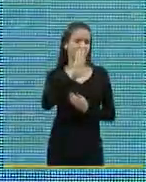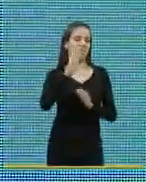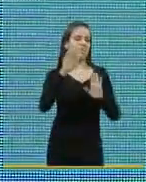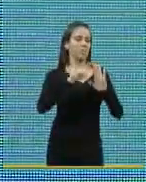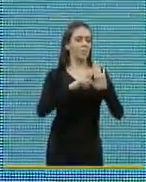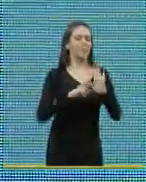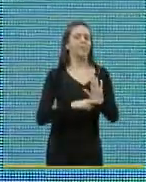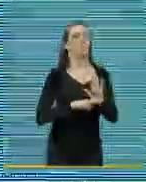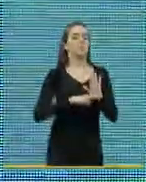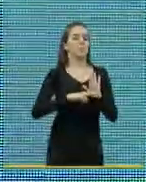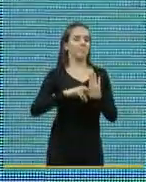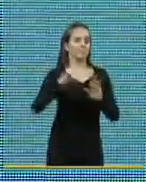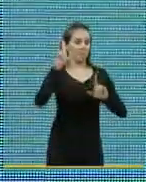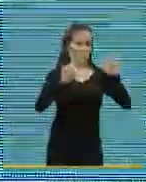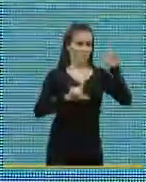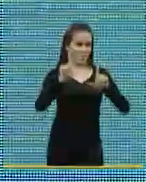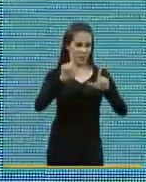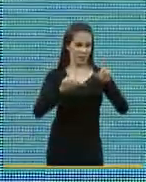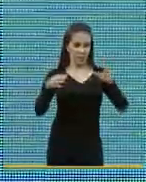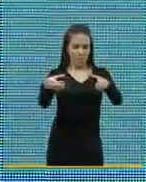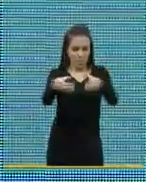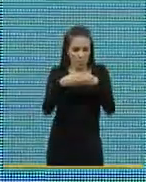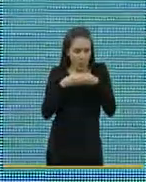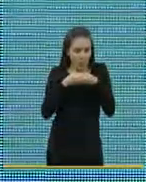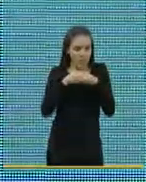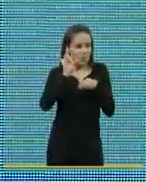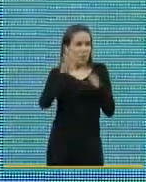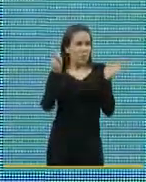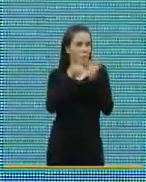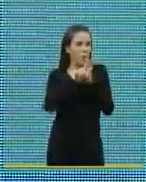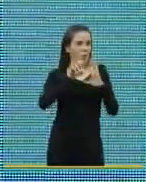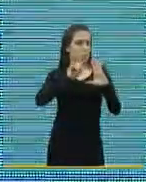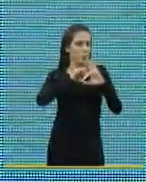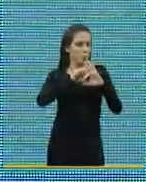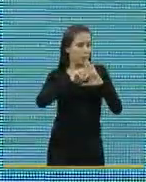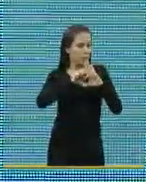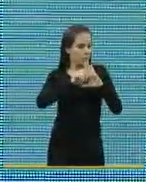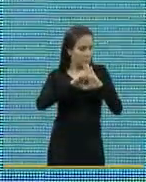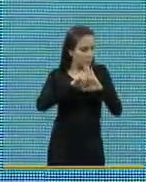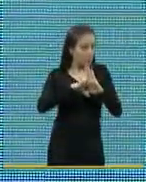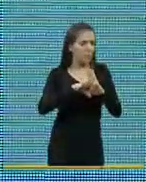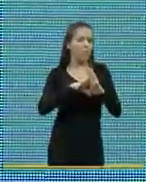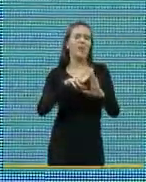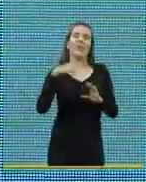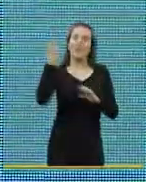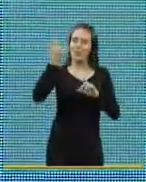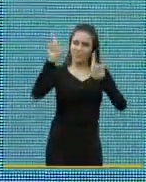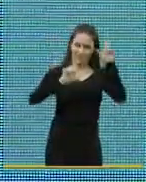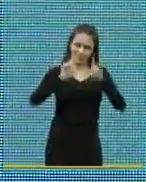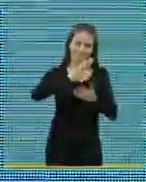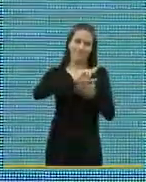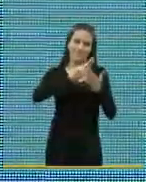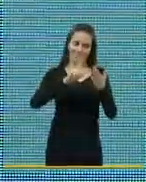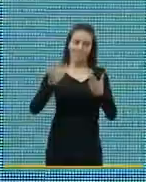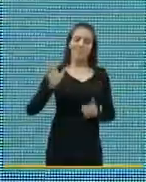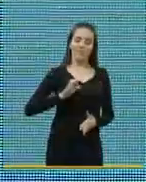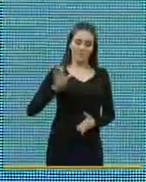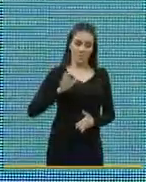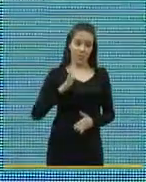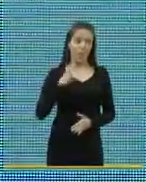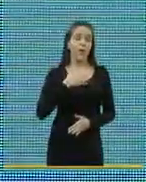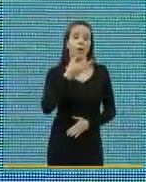mídia que confronte o oligopólio das organizações globo e toda a outra mídia nepotismo é que nós temos na minha opinião